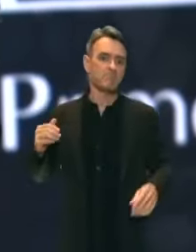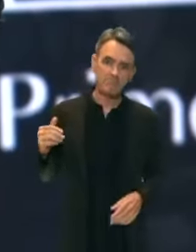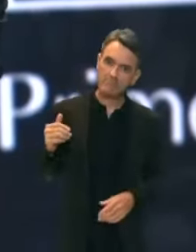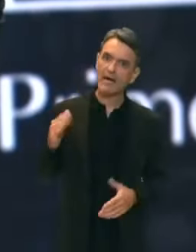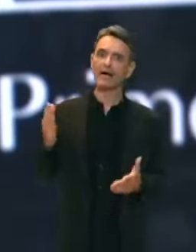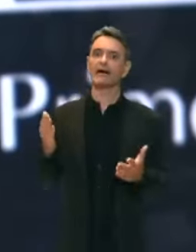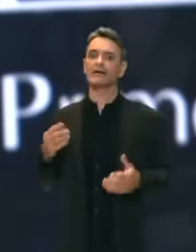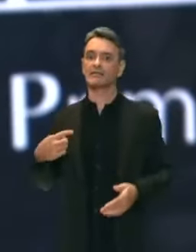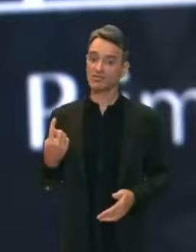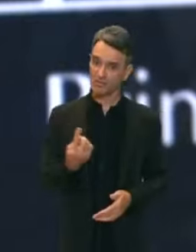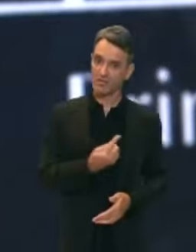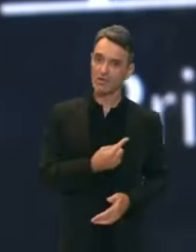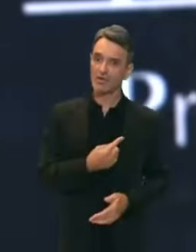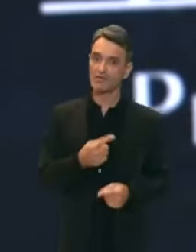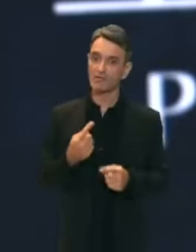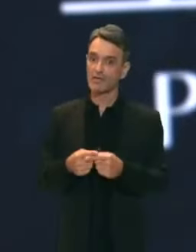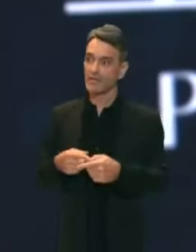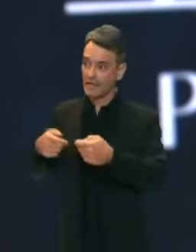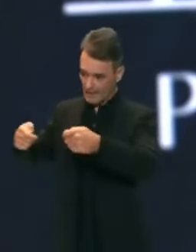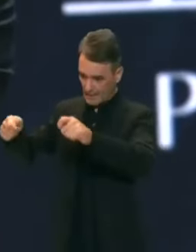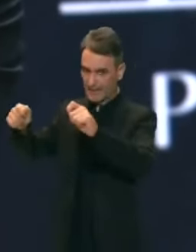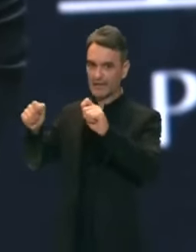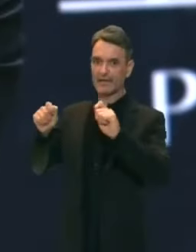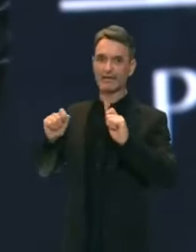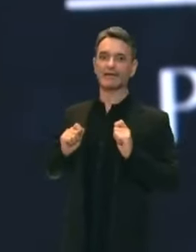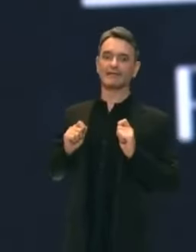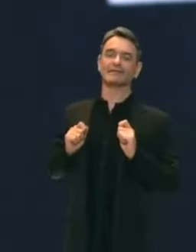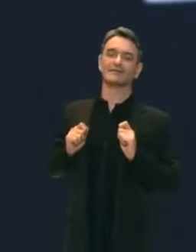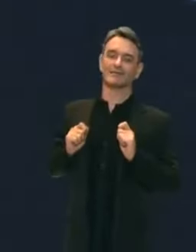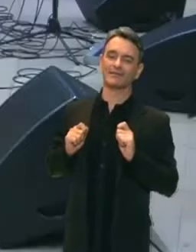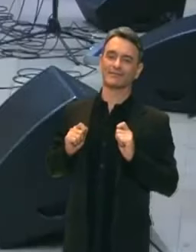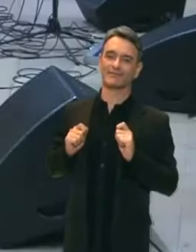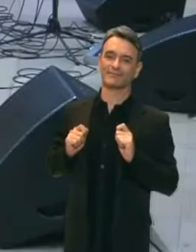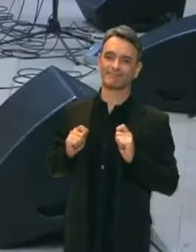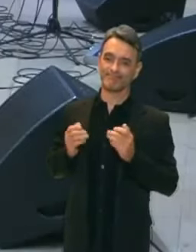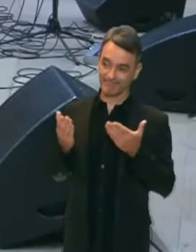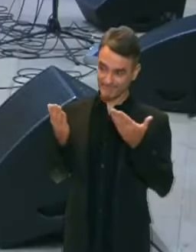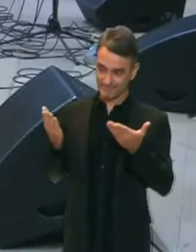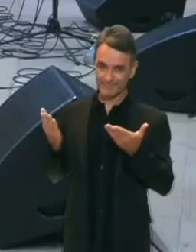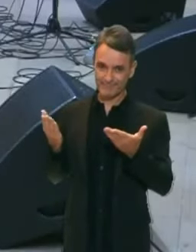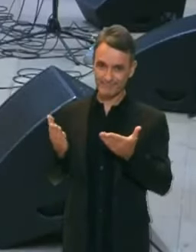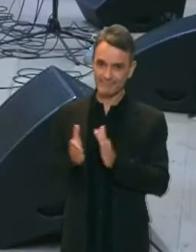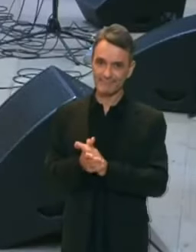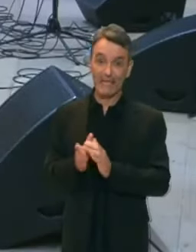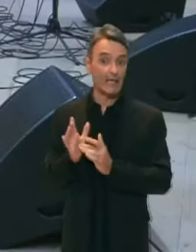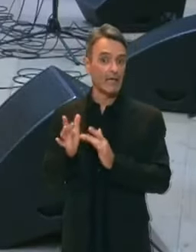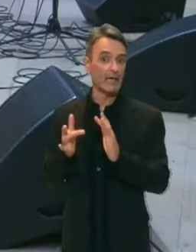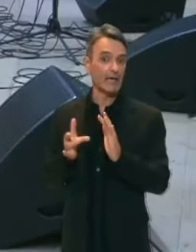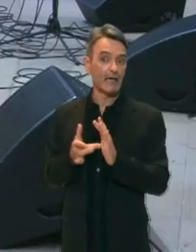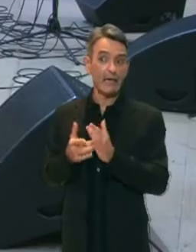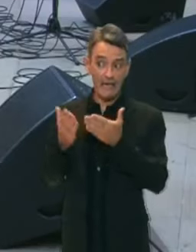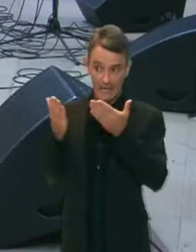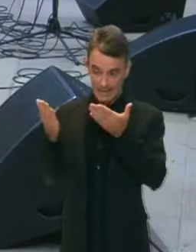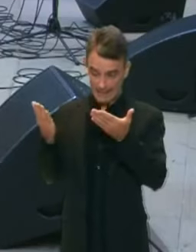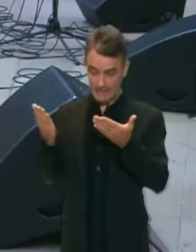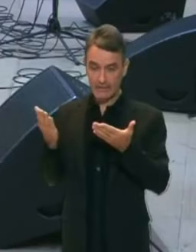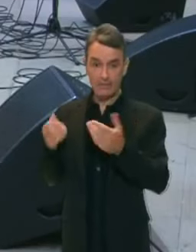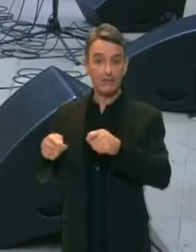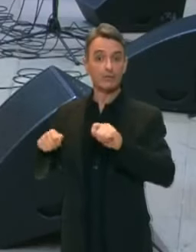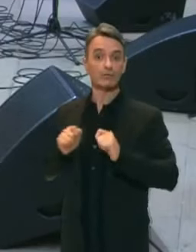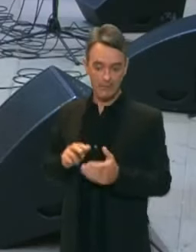que vencedor. Você é mais que vencedor. É em Cristo Jesus, porque é Ele que nos